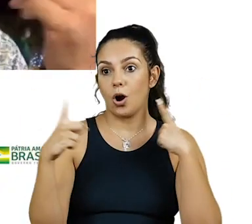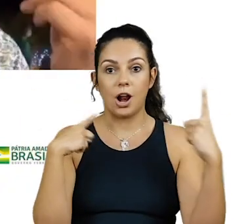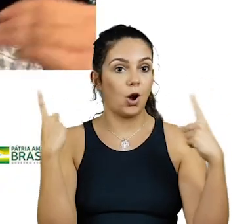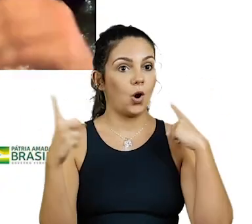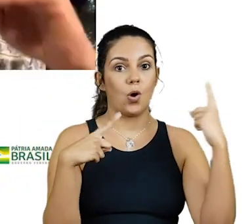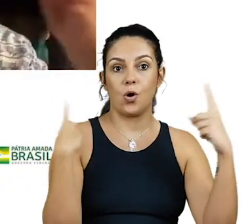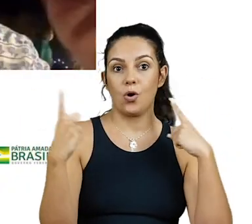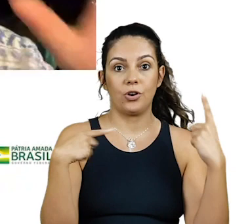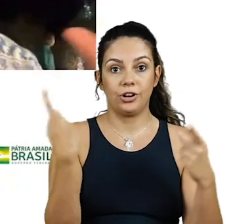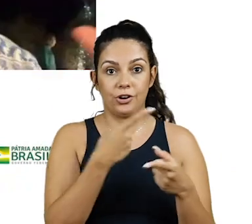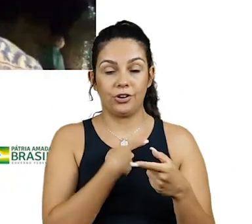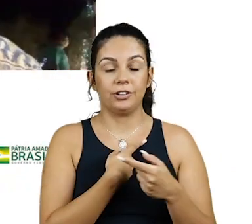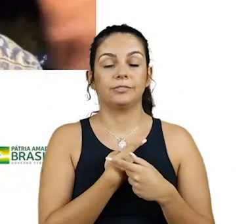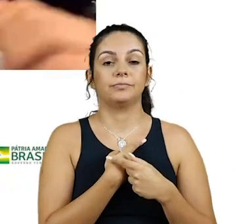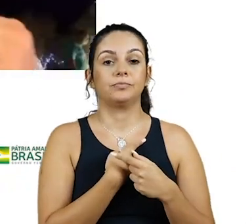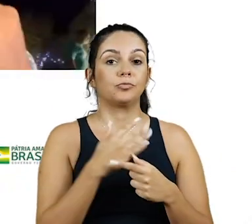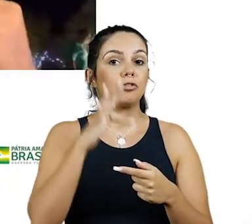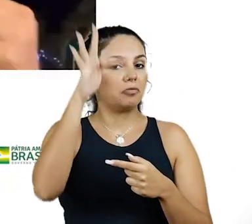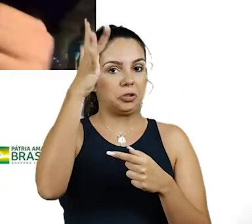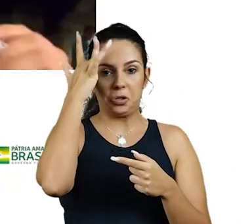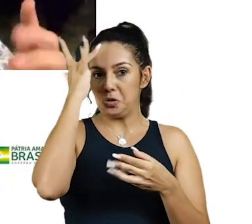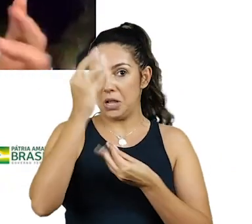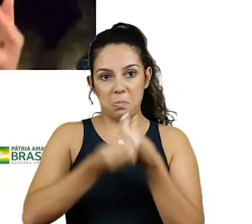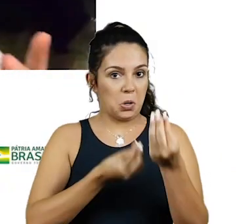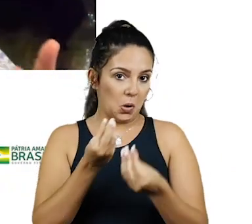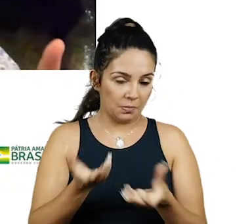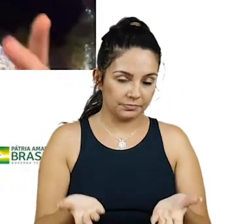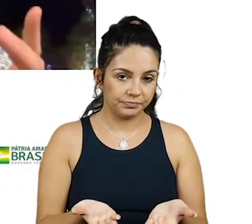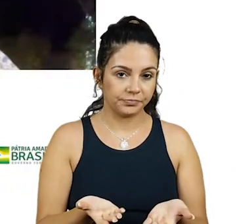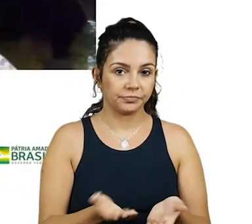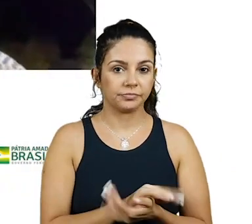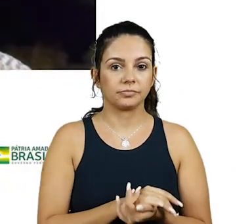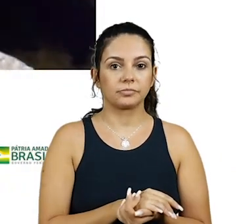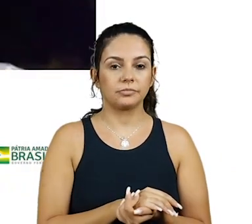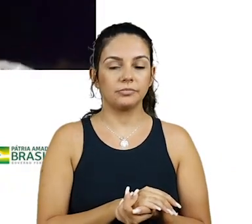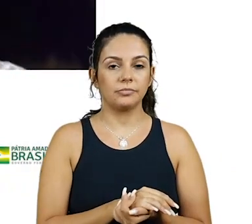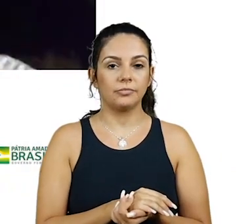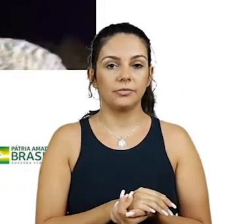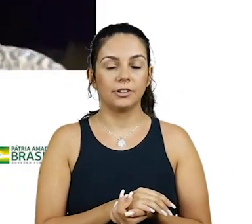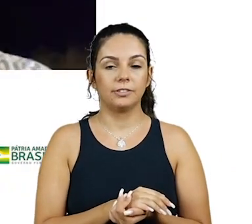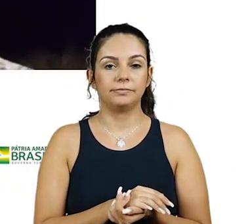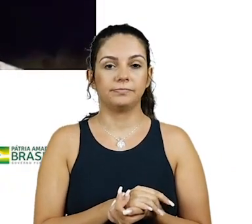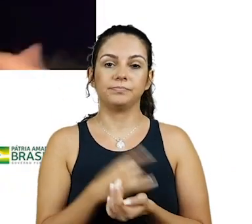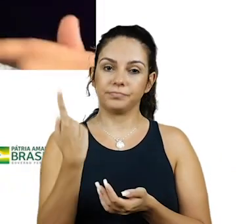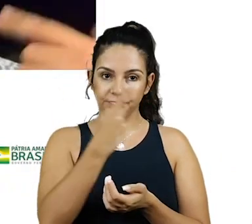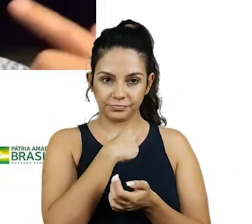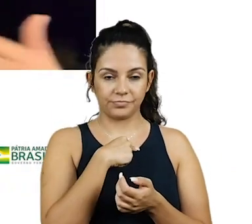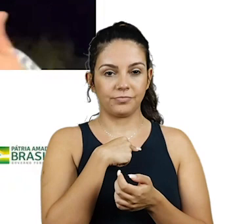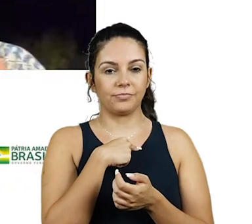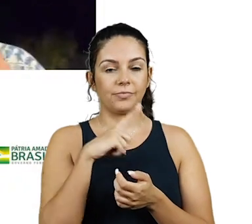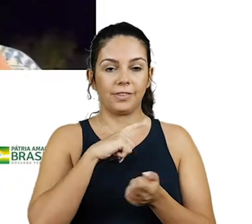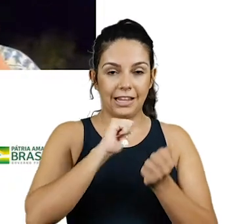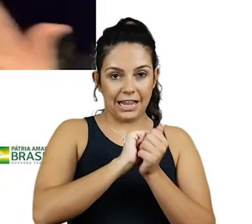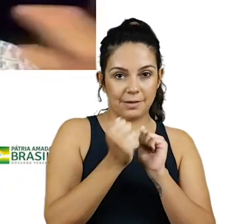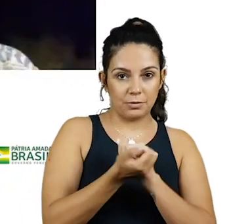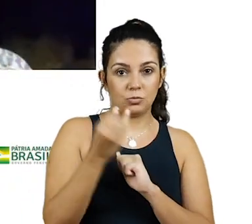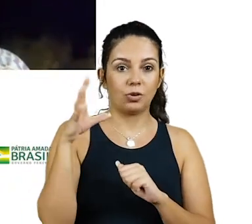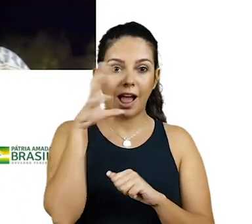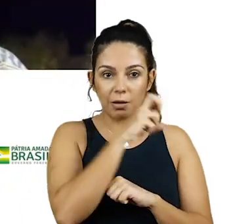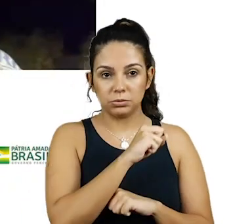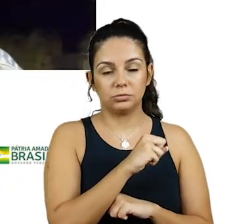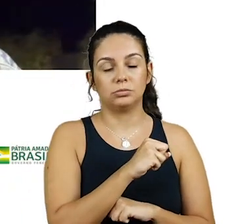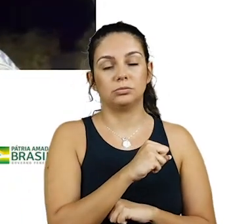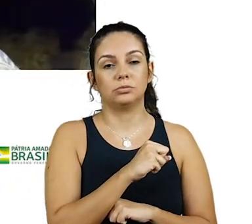louca com a condição que a gente vai ter ainda num futuro próximo, mas ela foi mais maluca ainda. E a gente teve que se adaptar muito